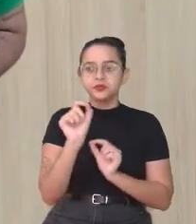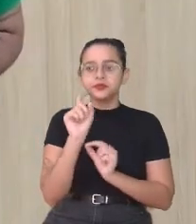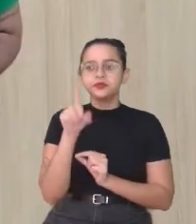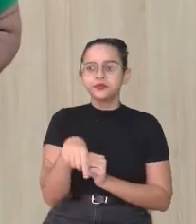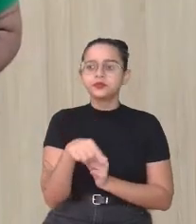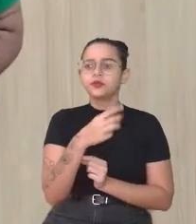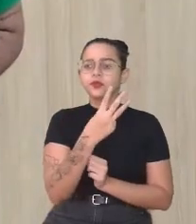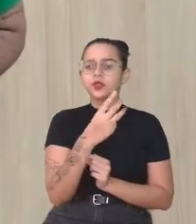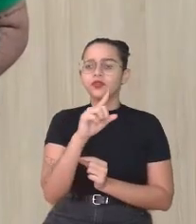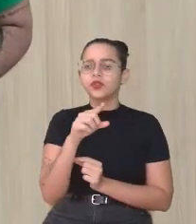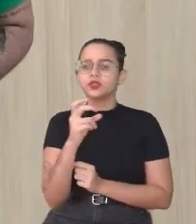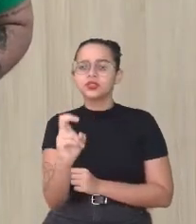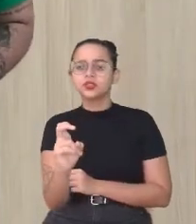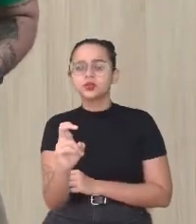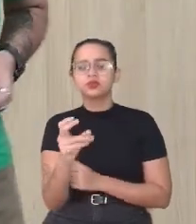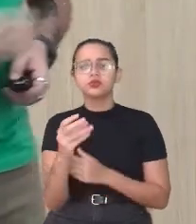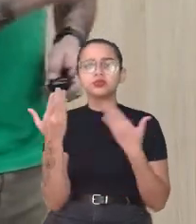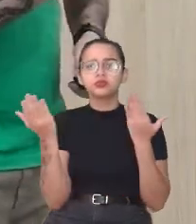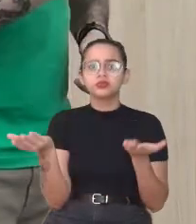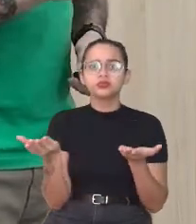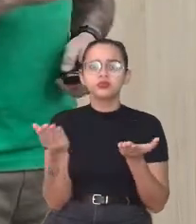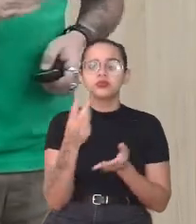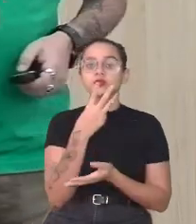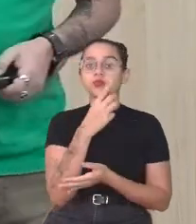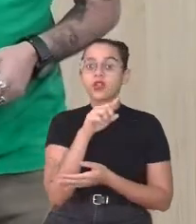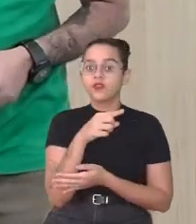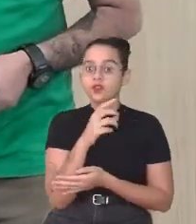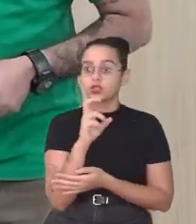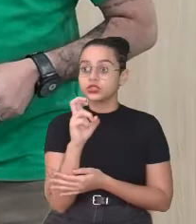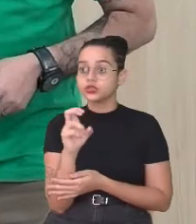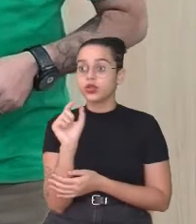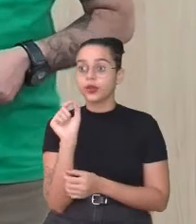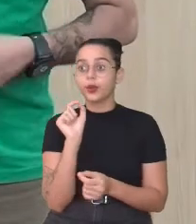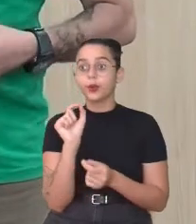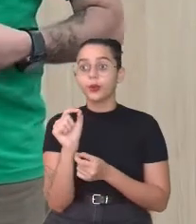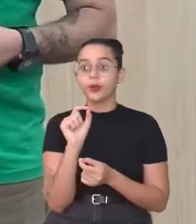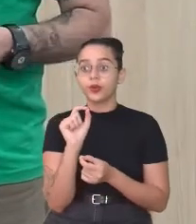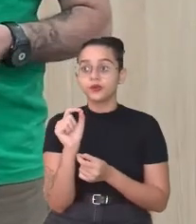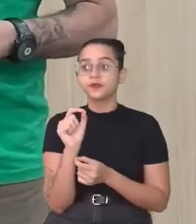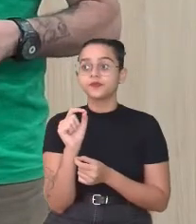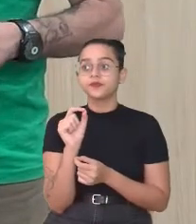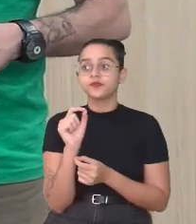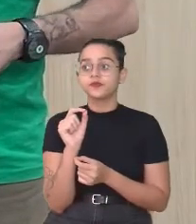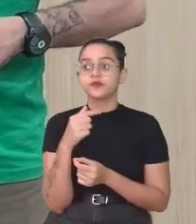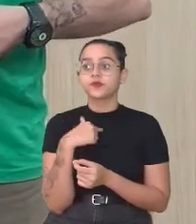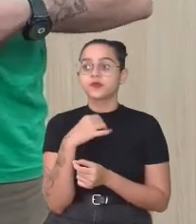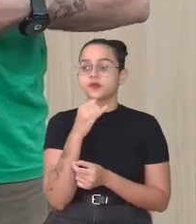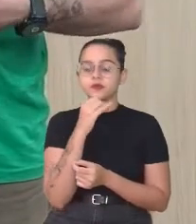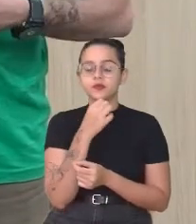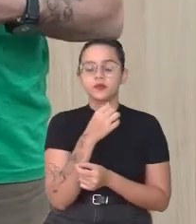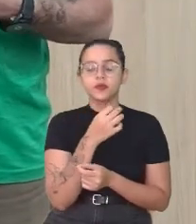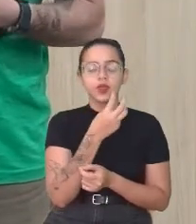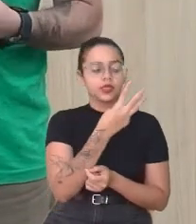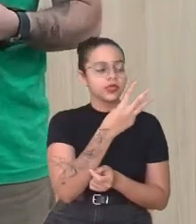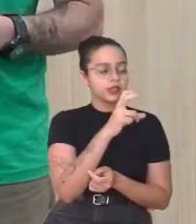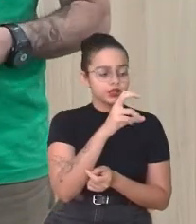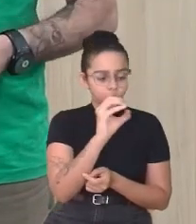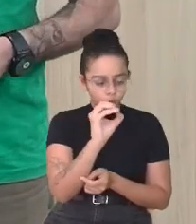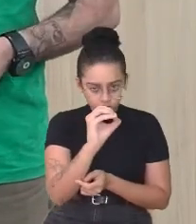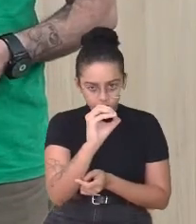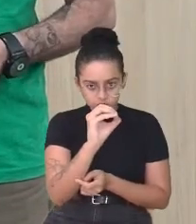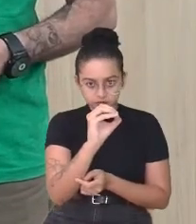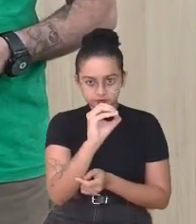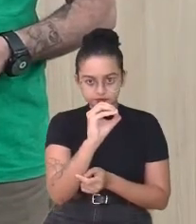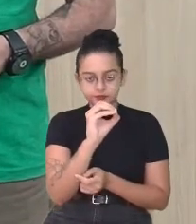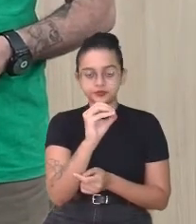esse 3,5? 3,5 seria, no caso aí, eu pegar os 350